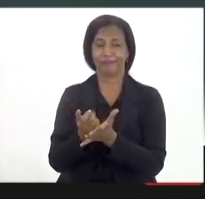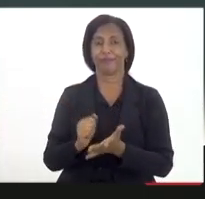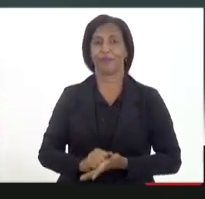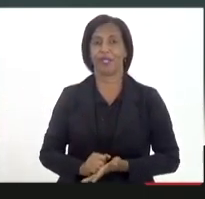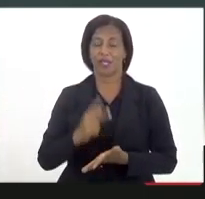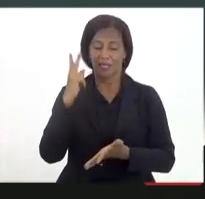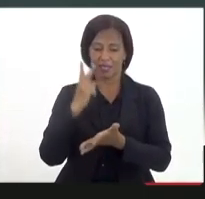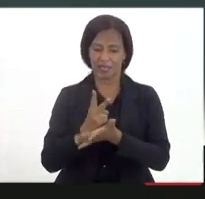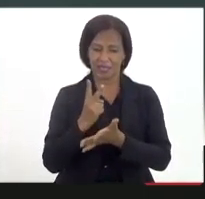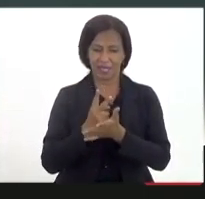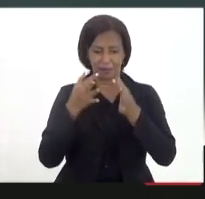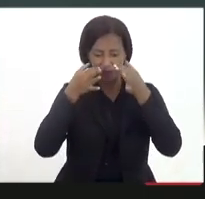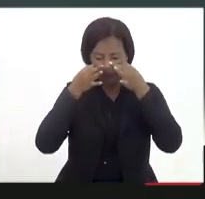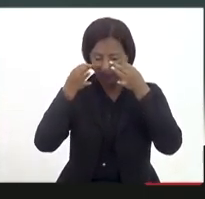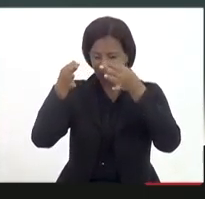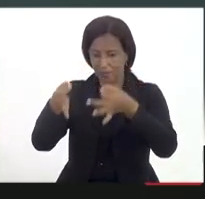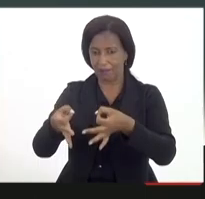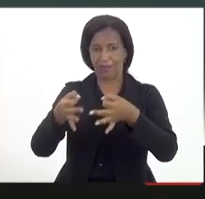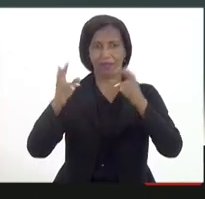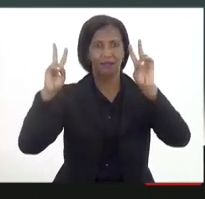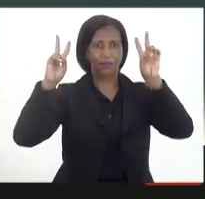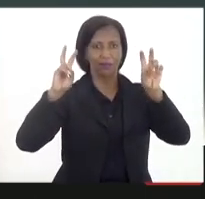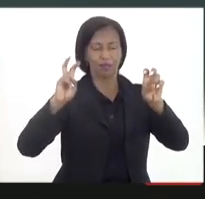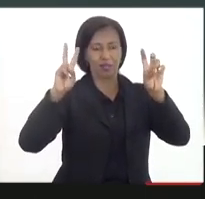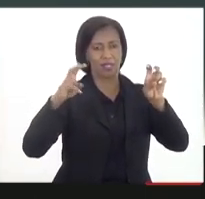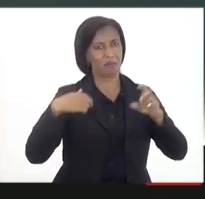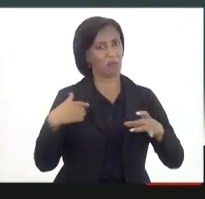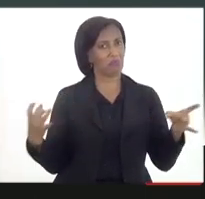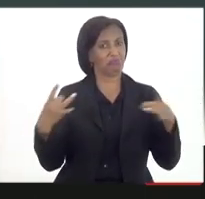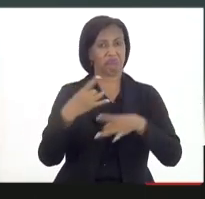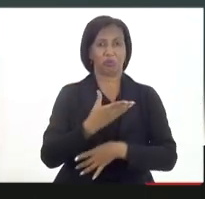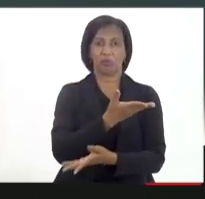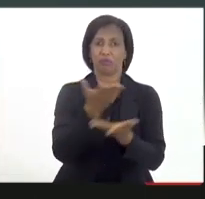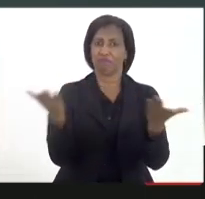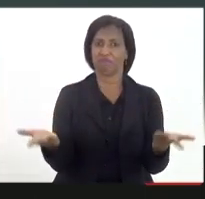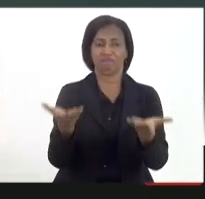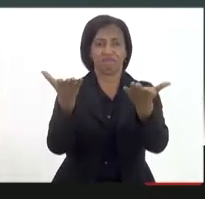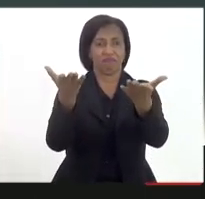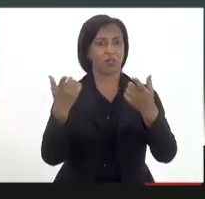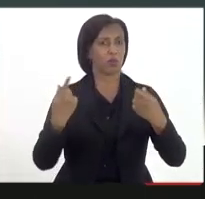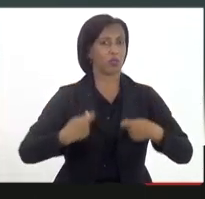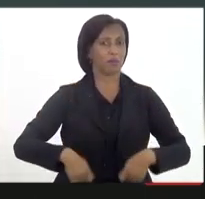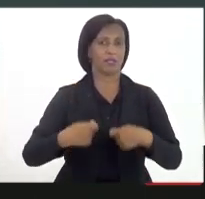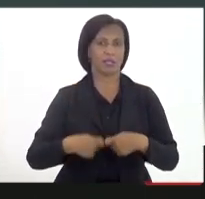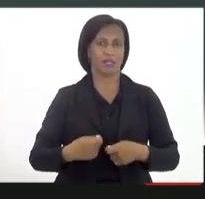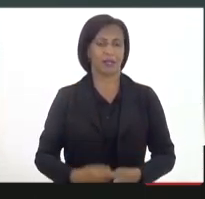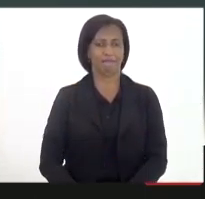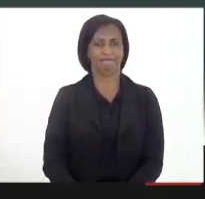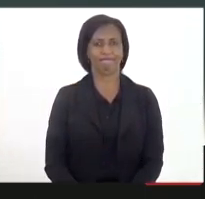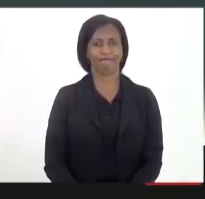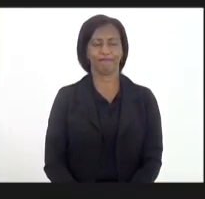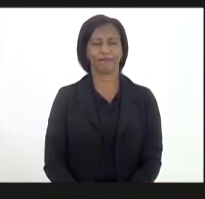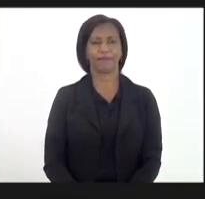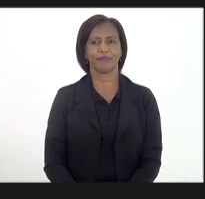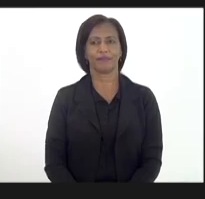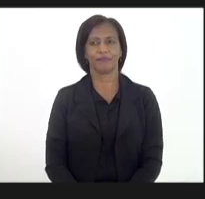gente está sempre atento a esse tema tão estou à disposição dos Senhores Por que for necessário